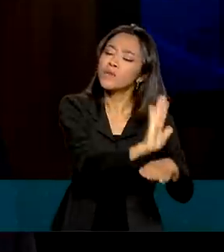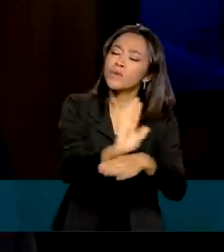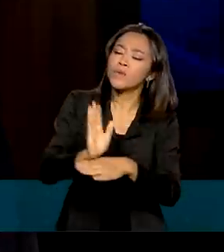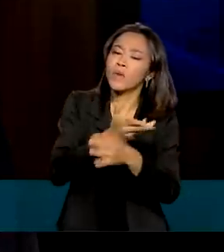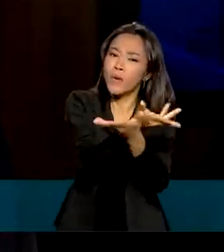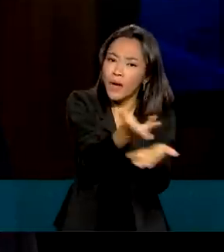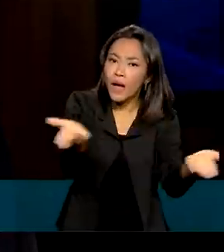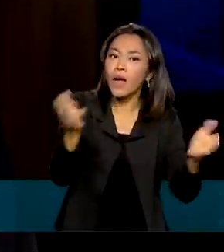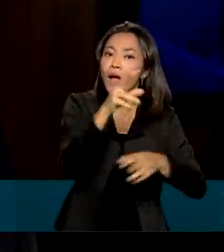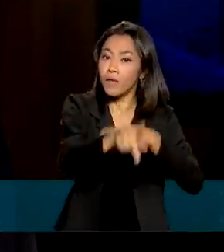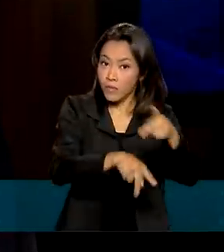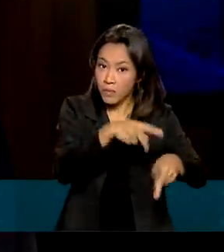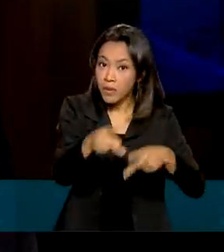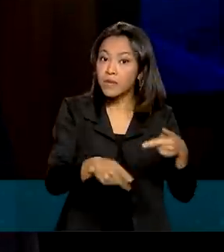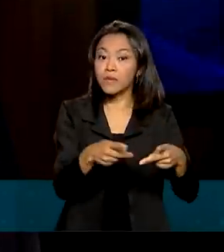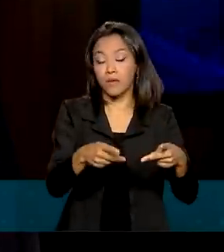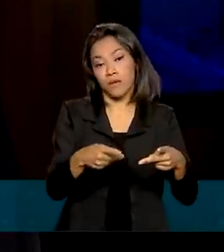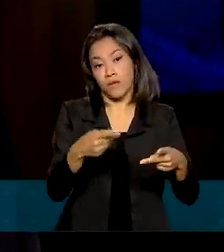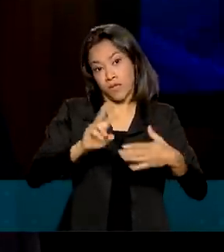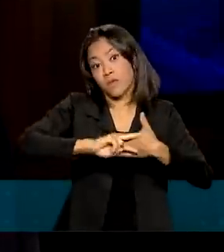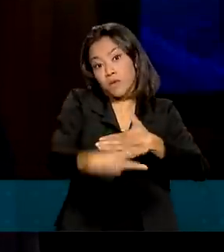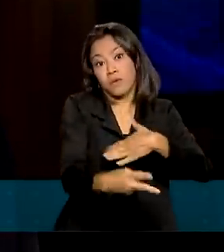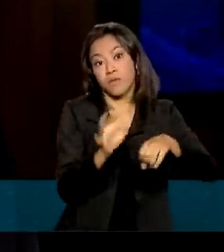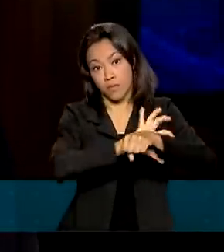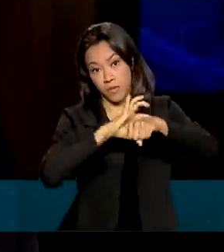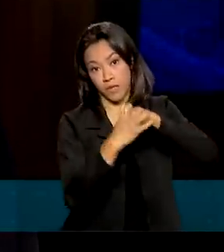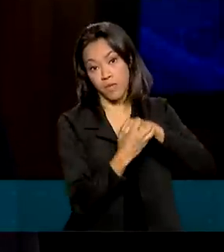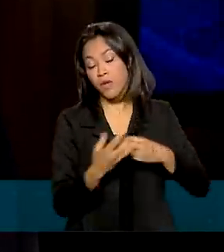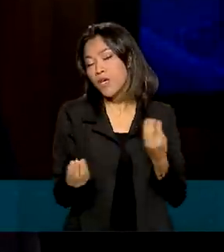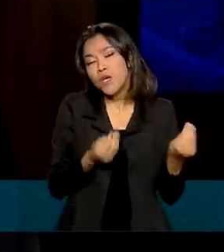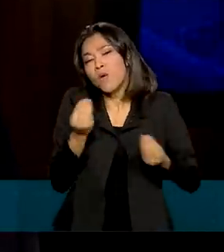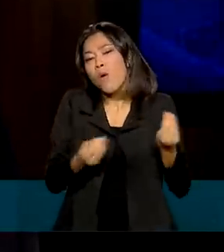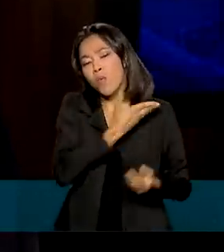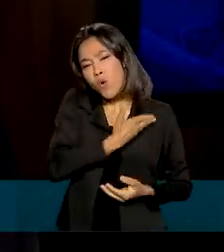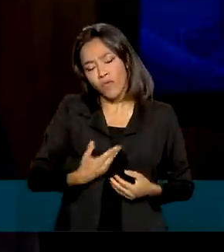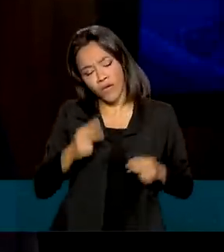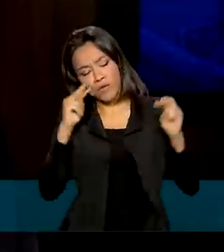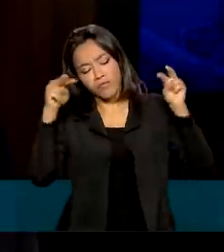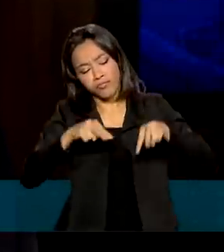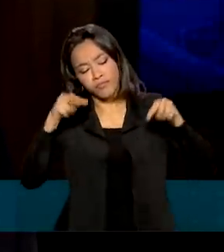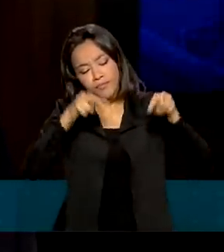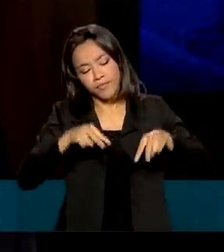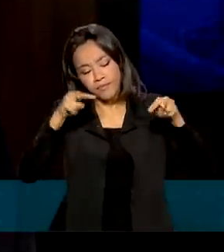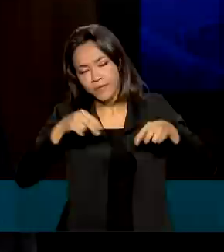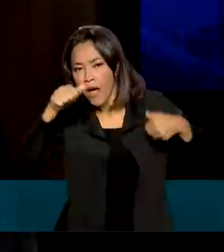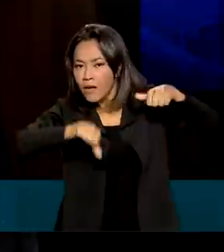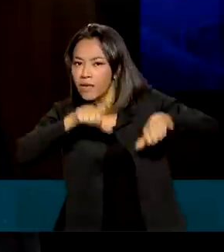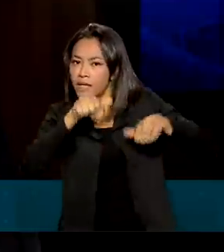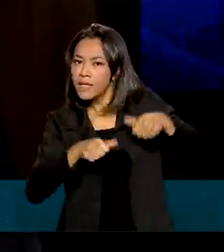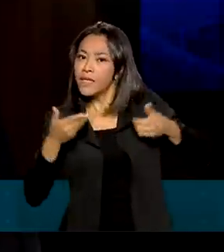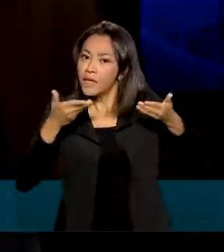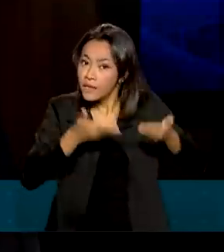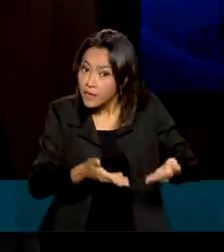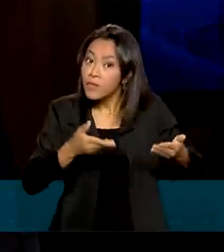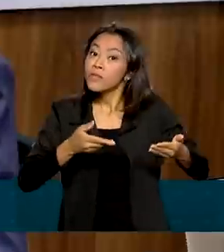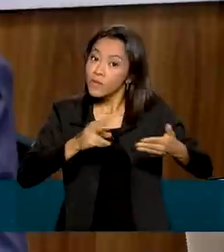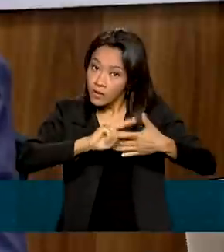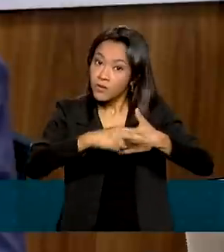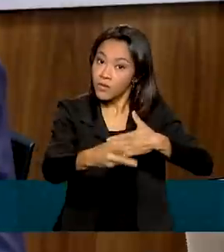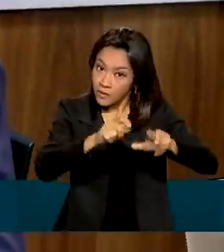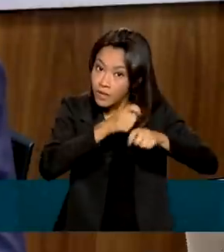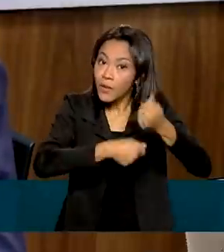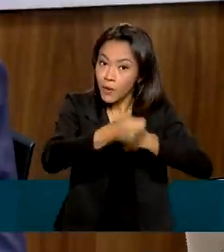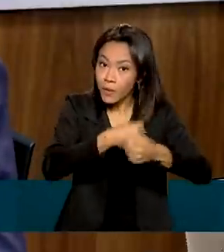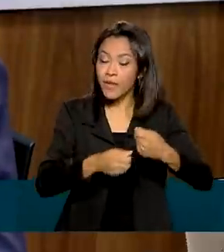econômicos causados pela pela pandemia e o governo ver os resultados desses pagamentos na ponta na na economia já tem resultados